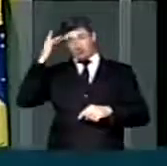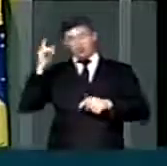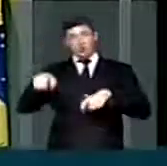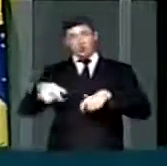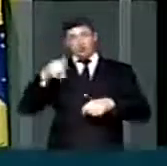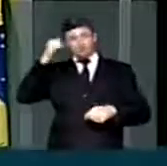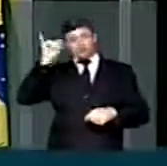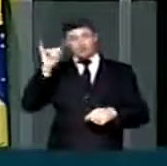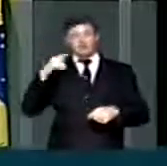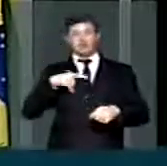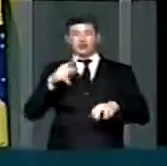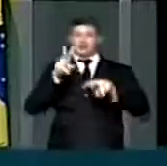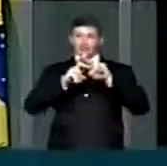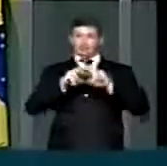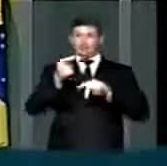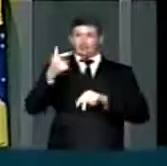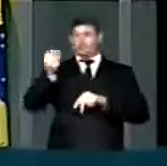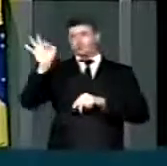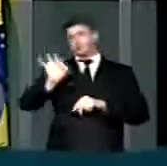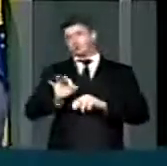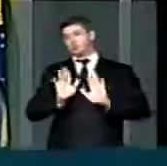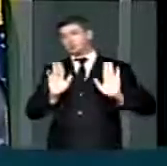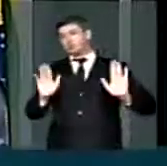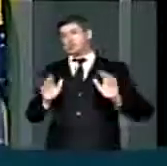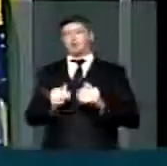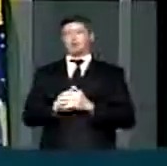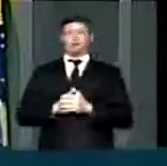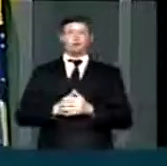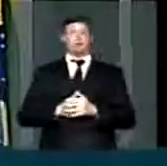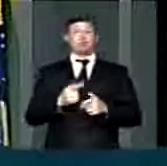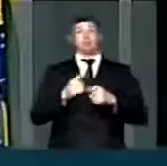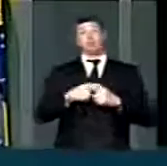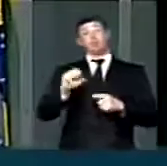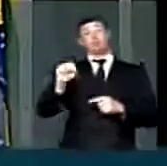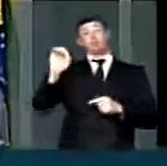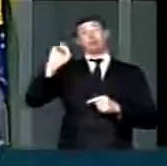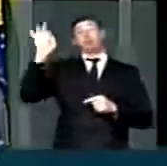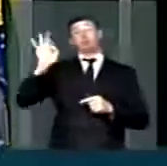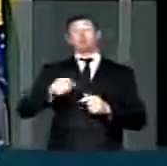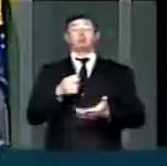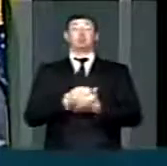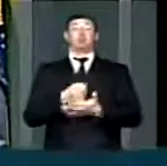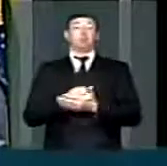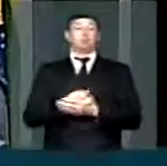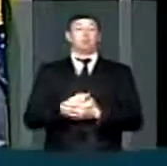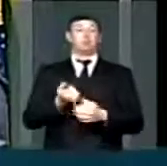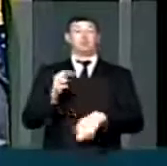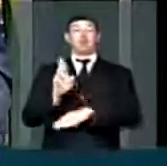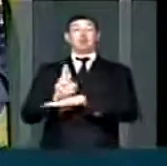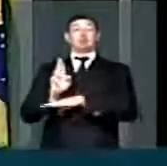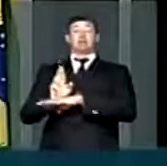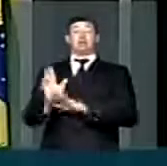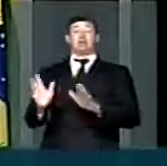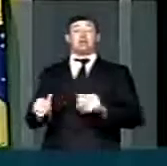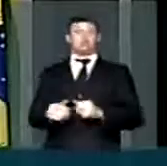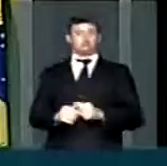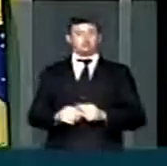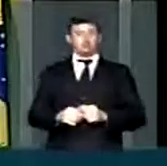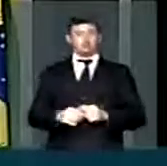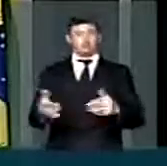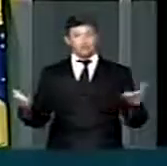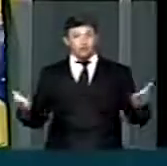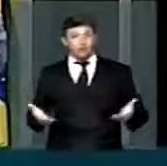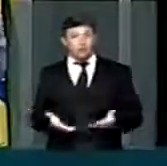Amazônia está confinado a 20% da sua propriedade, porque 80% obrigatoriamente tem que ser reserva legal. E